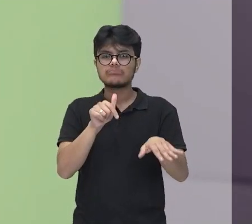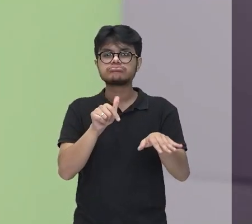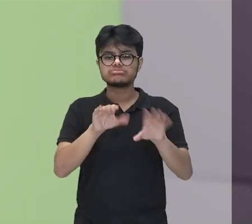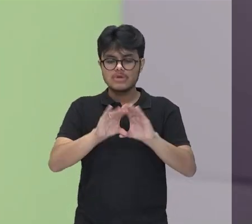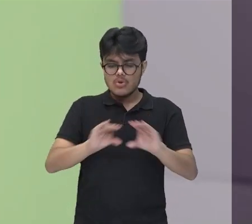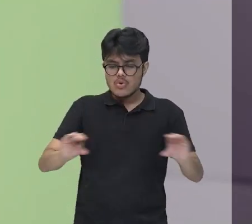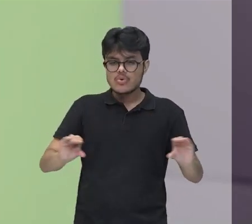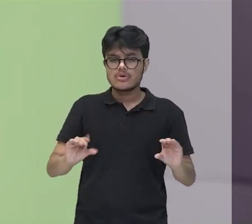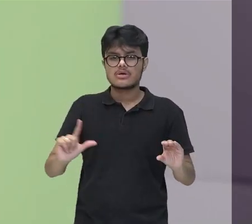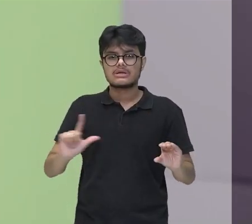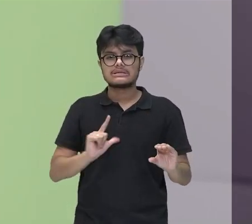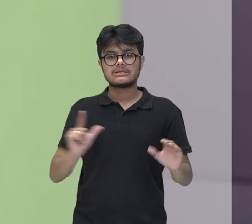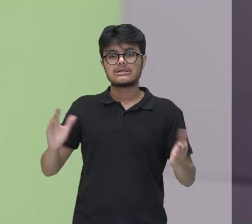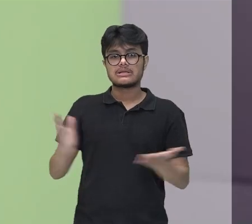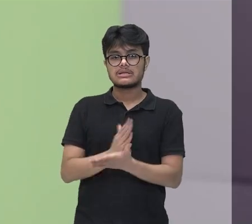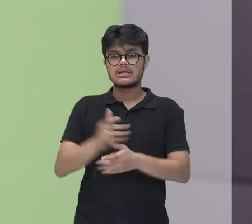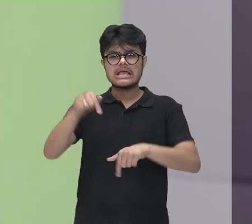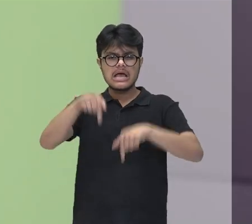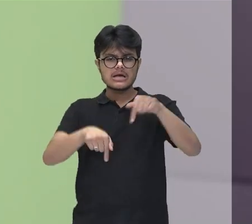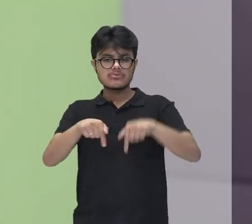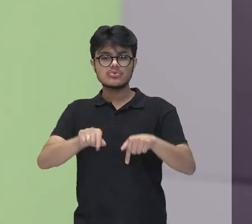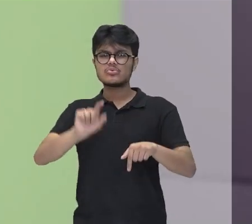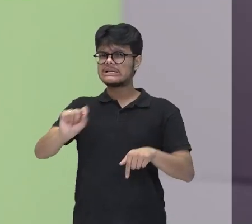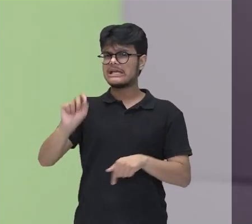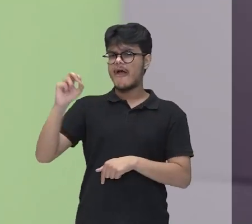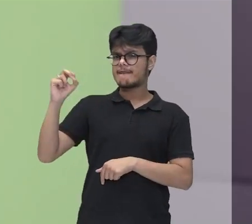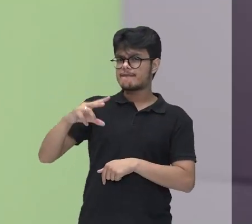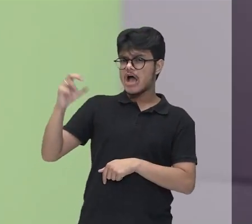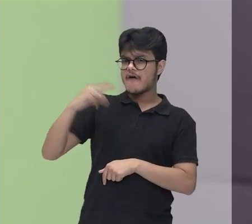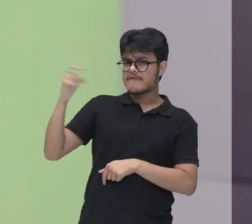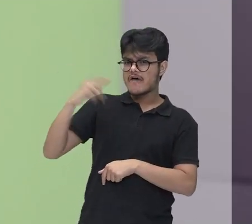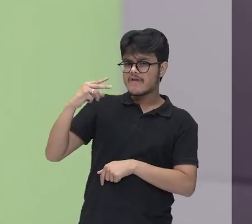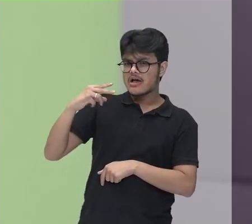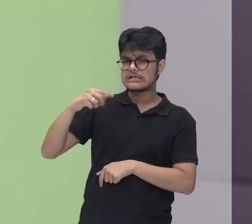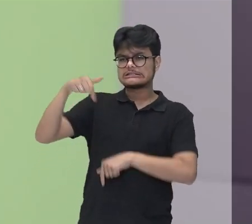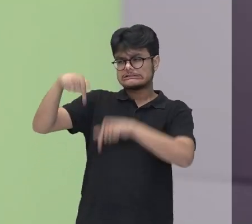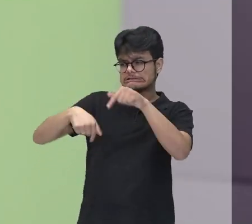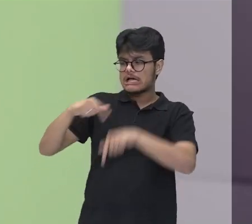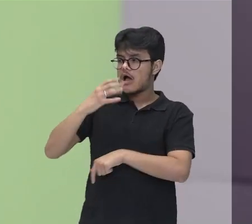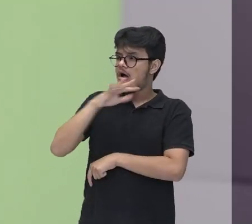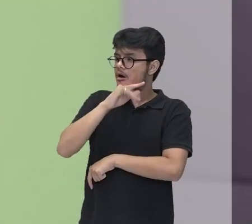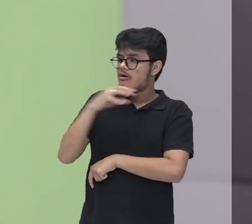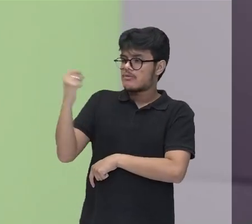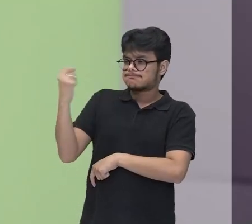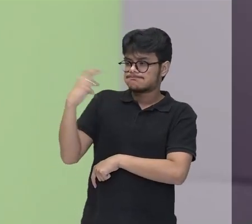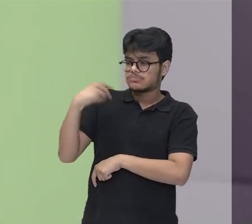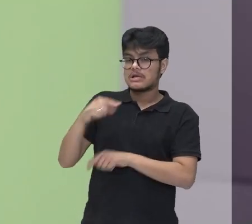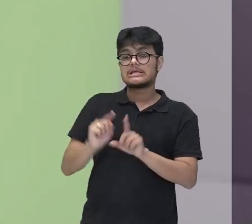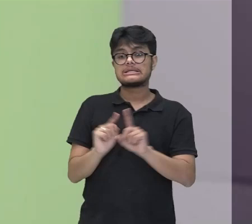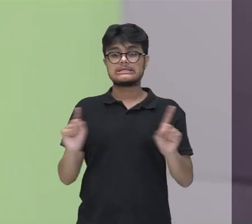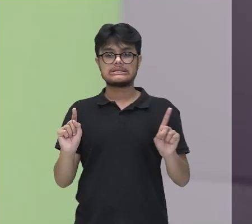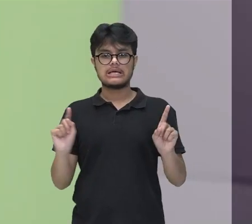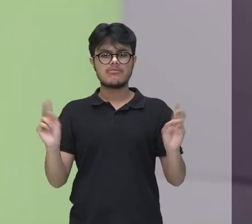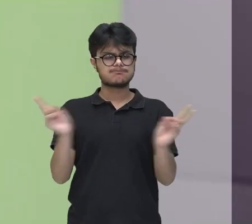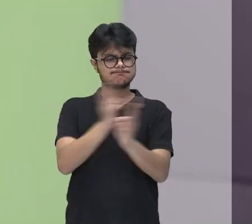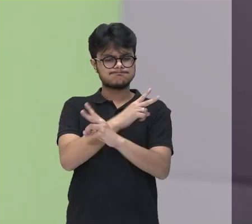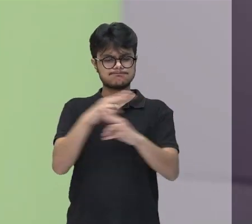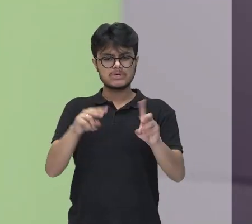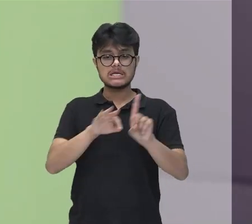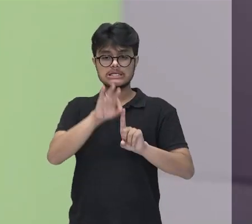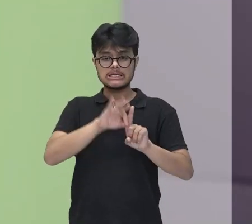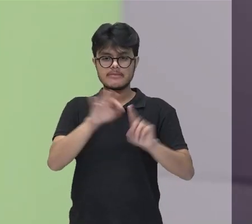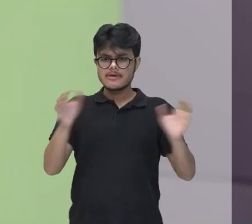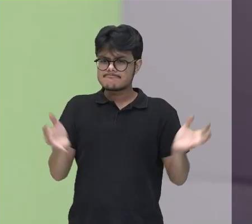e produzem substâncias tóxicas, nesses processos de convecção, né, estimulados pela temperatura